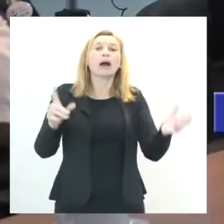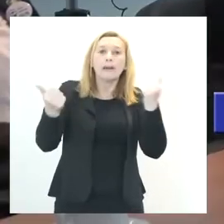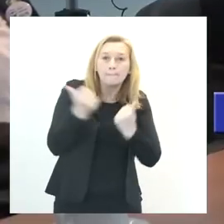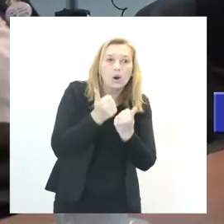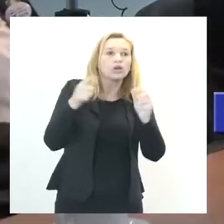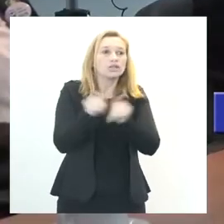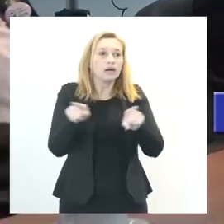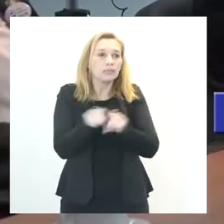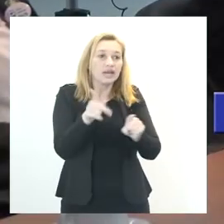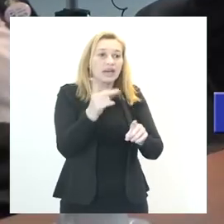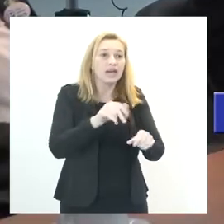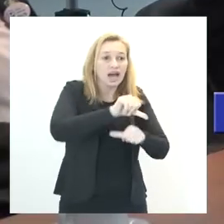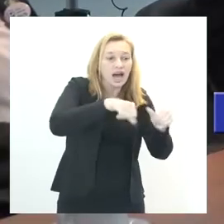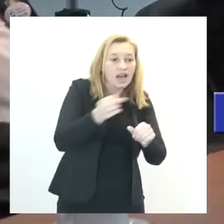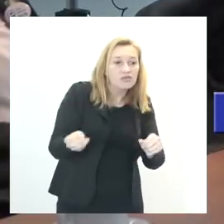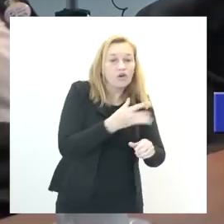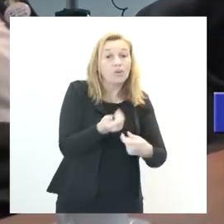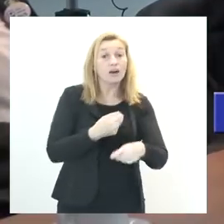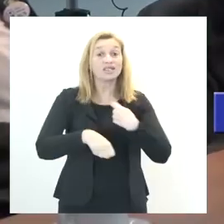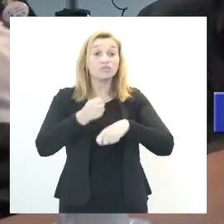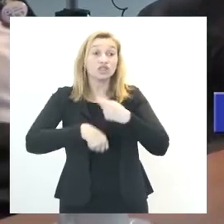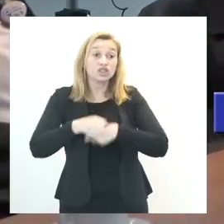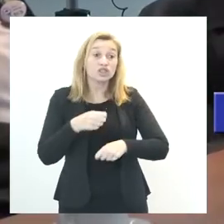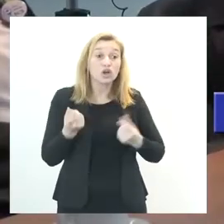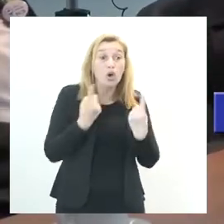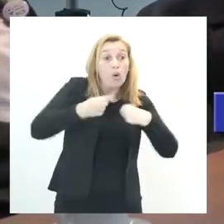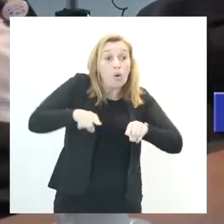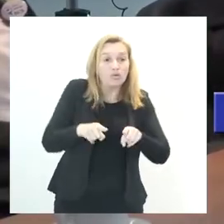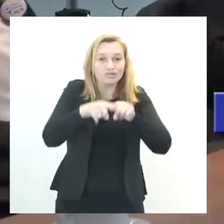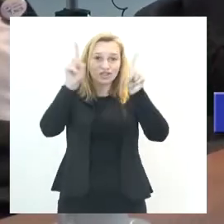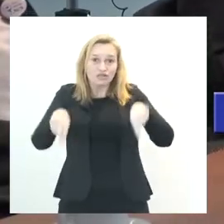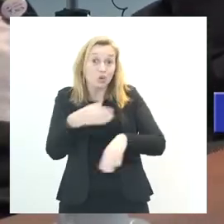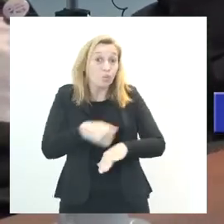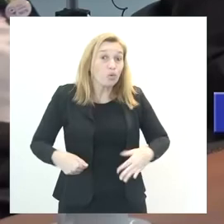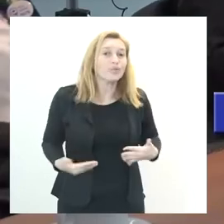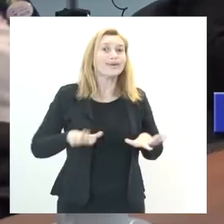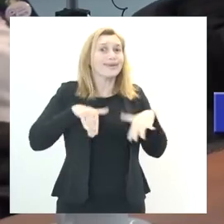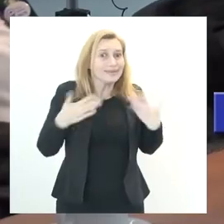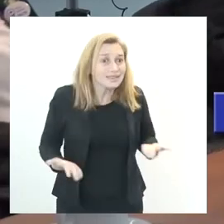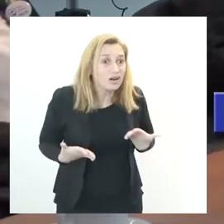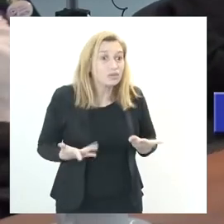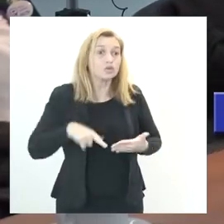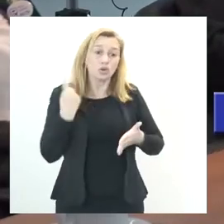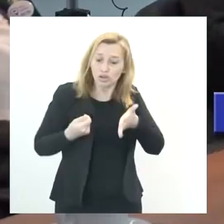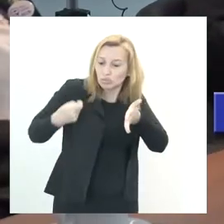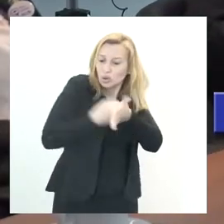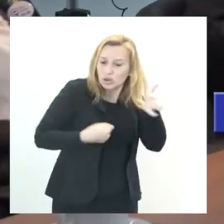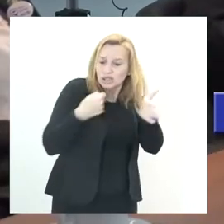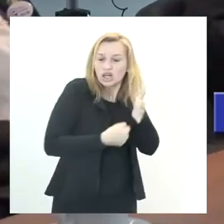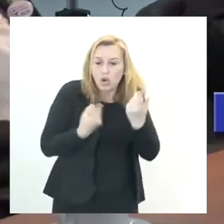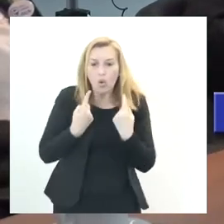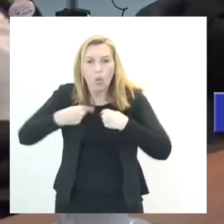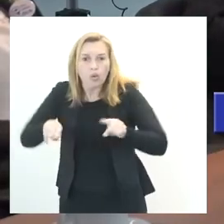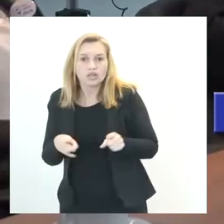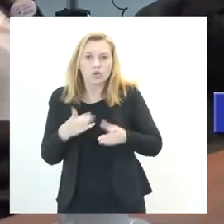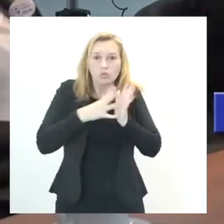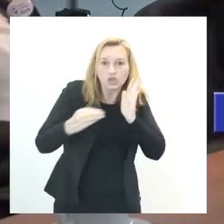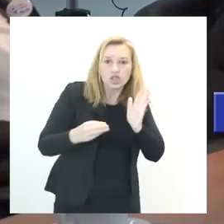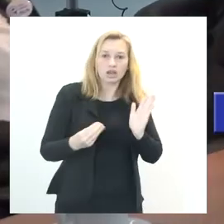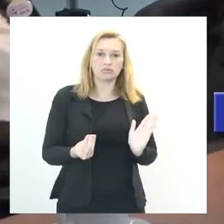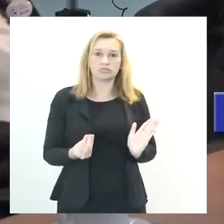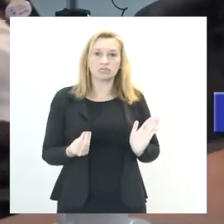também a reforma administrativa contra os servidores então nós estamos lutando contra o modelo